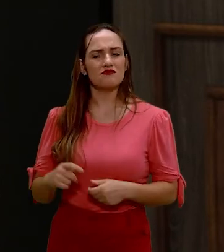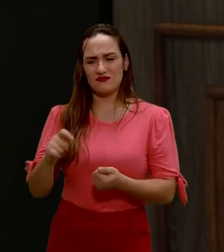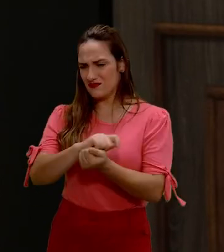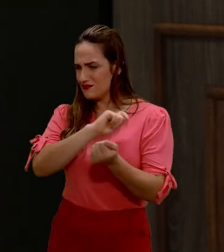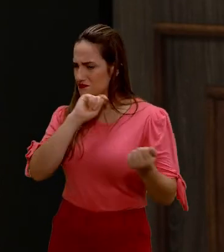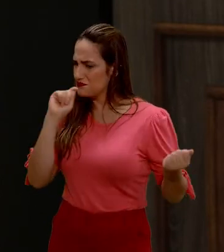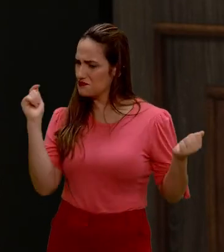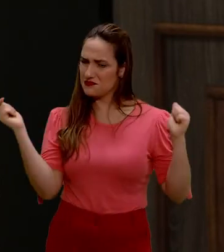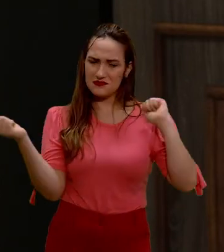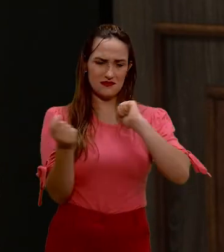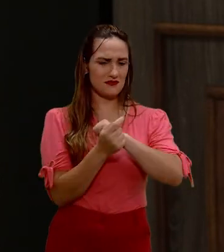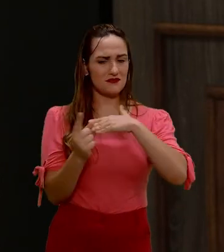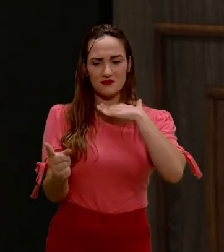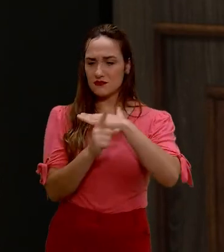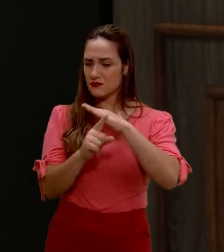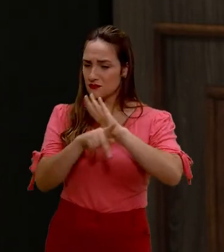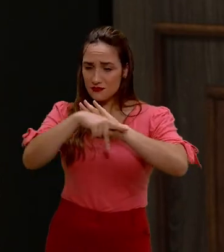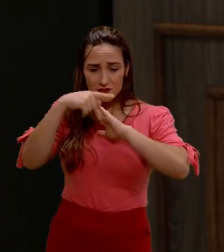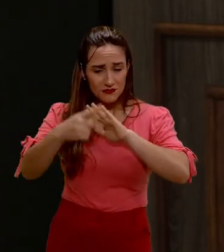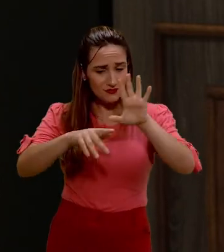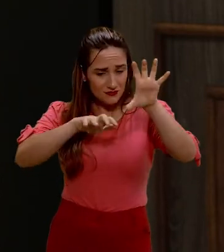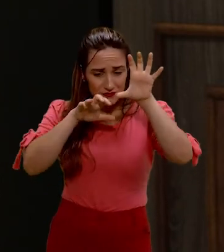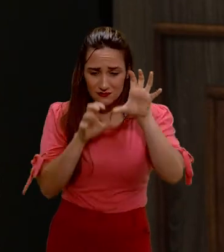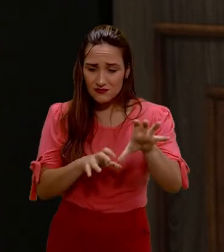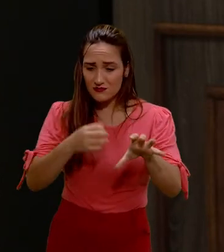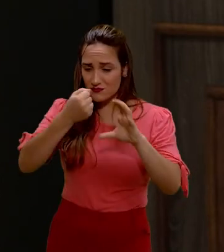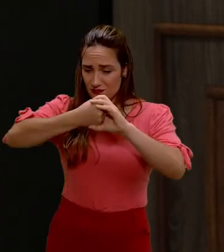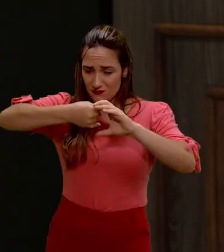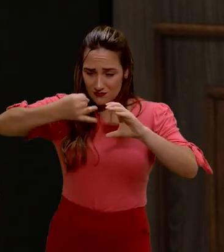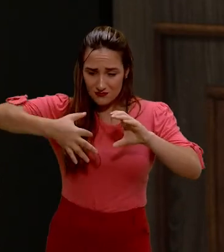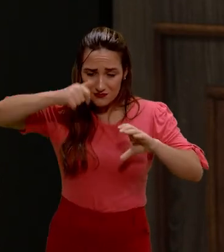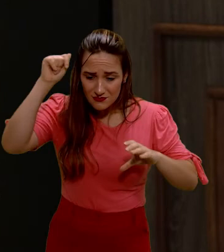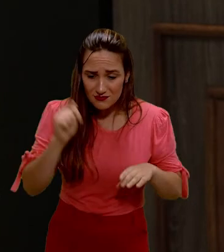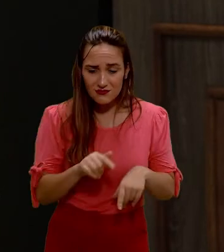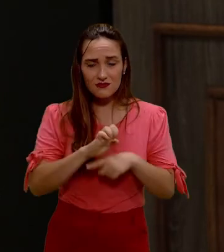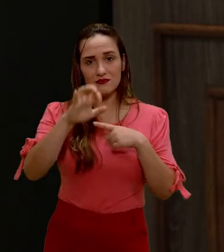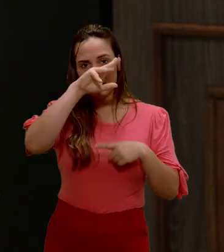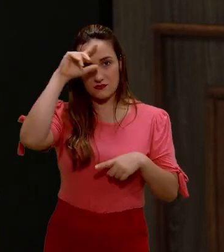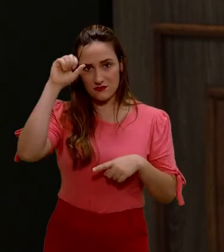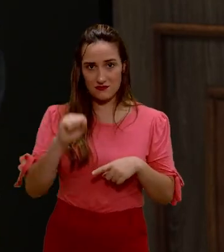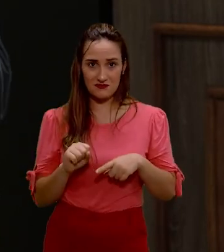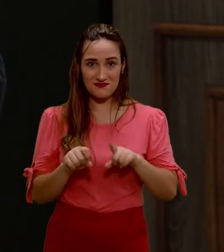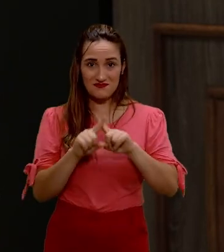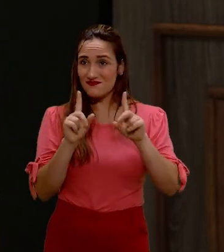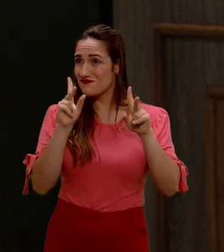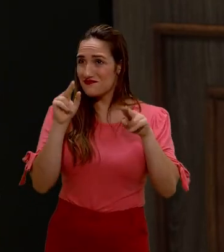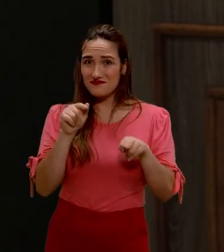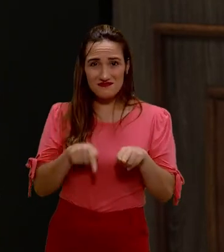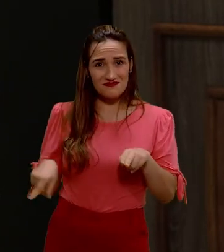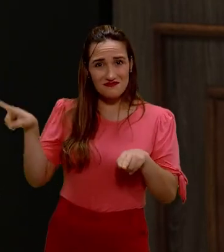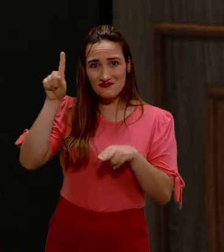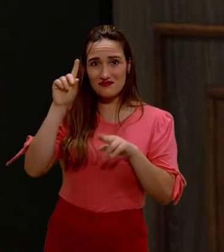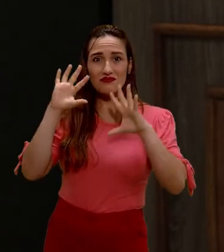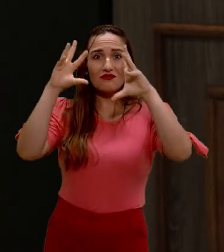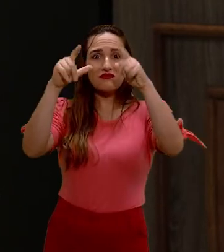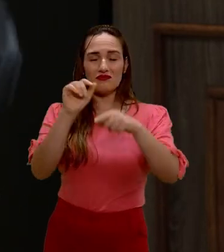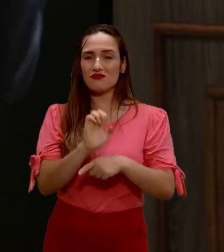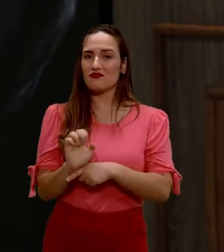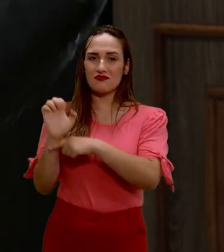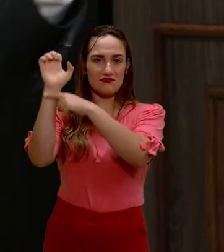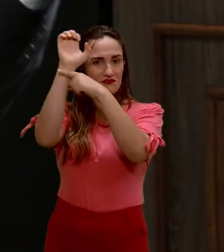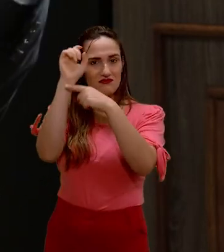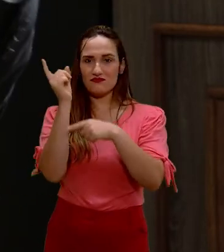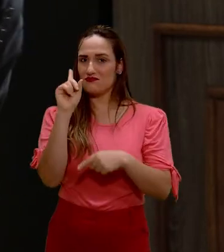foi customizada para atender as nossas necessidades, né? Isso não quer dizer que vá atender exatamente do jeito que ela está aqui